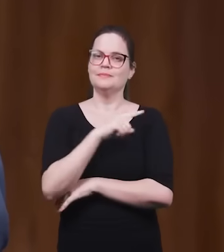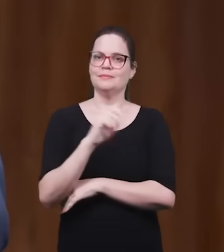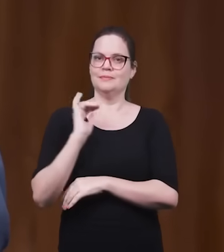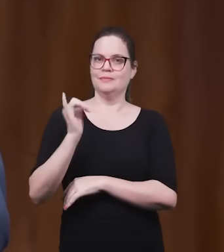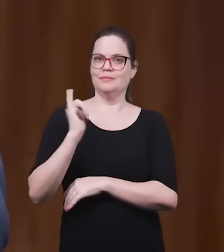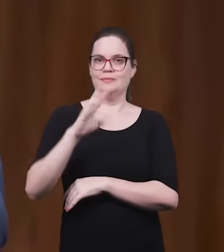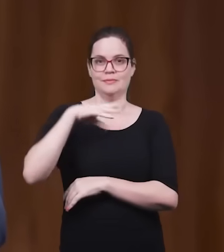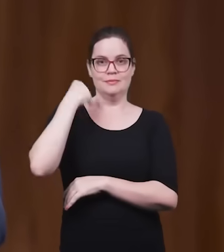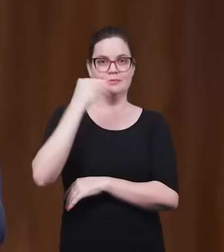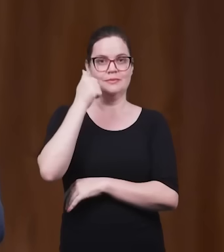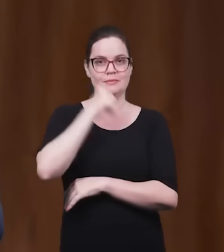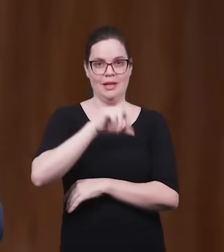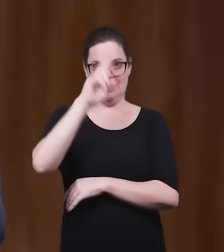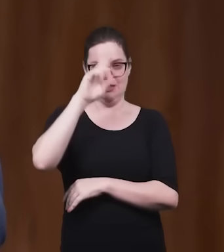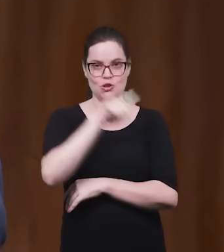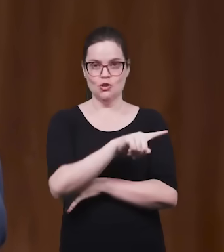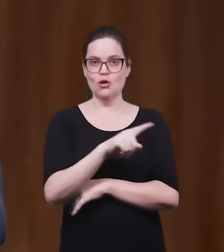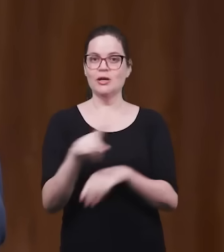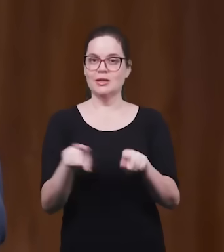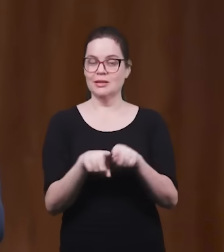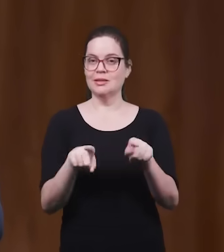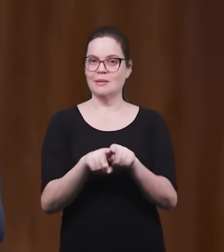experiência da irmã. Então...